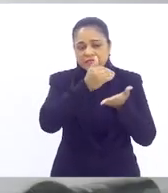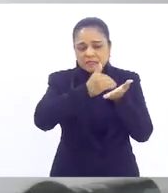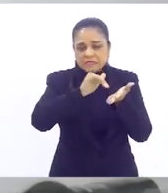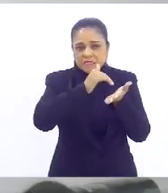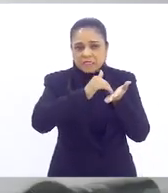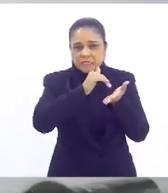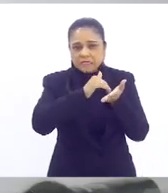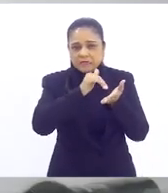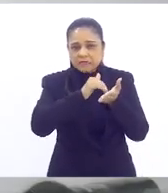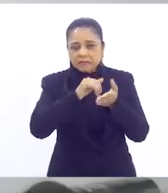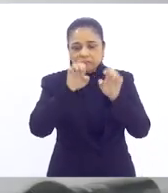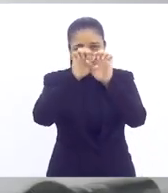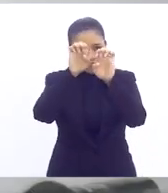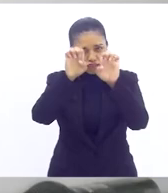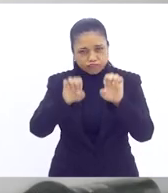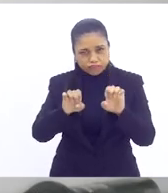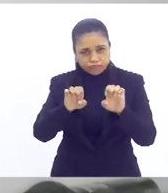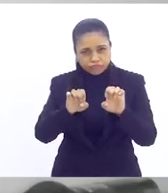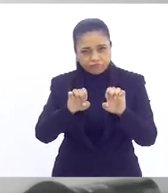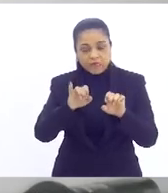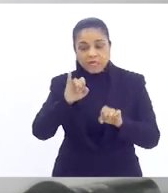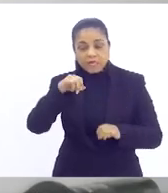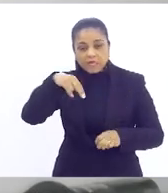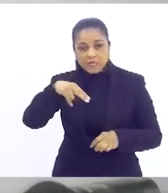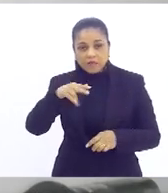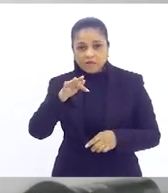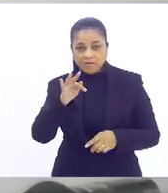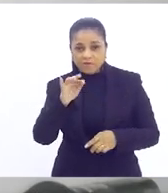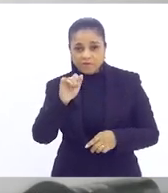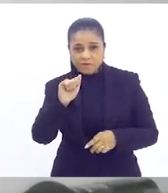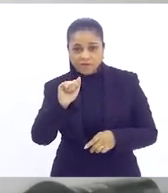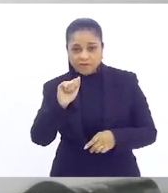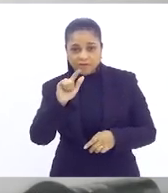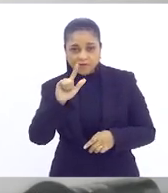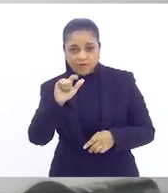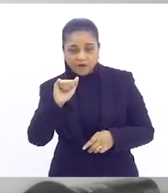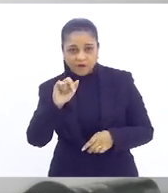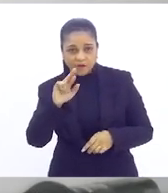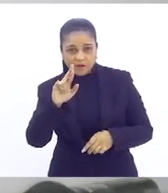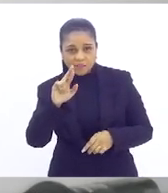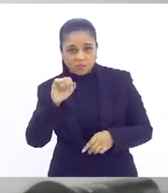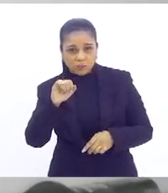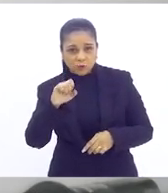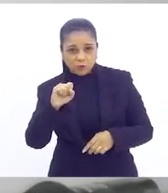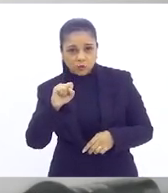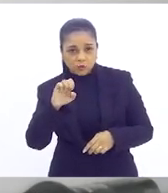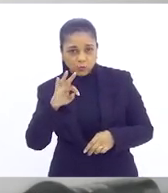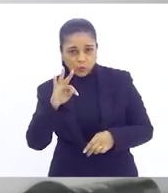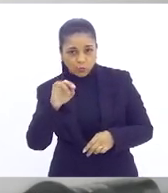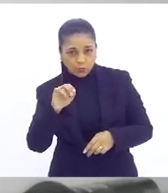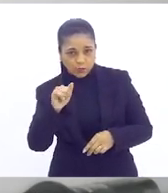secretaria de infraestrutura na época com um projeto chamado na régua